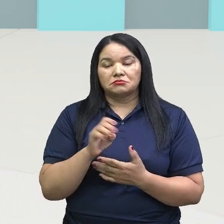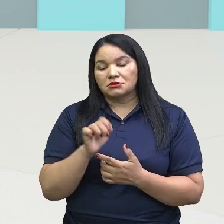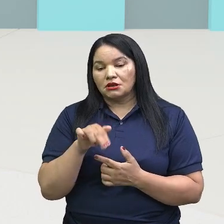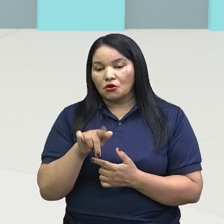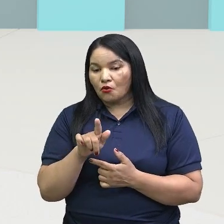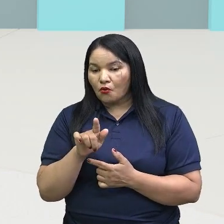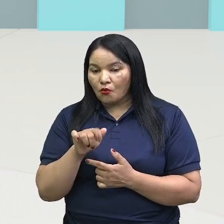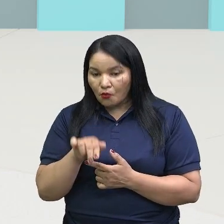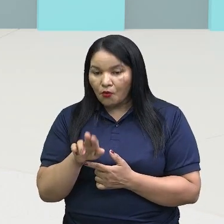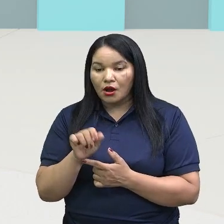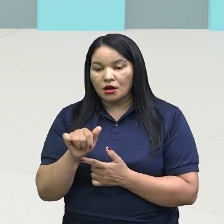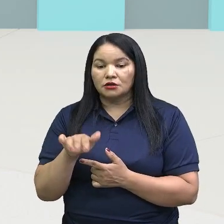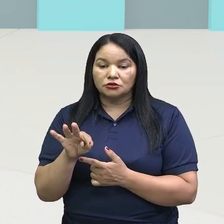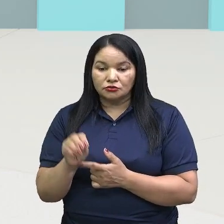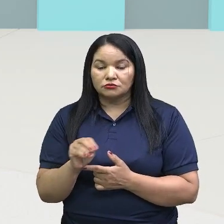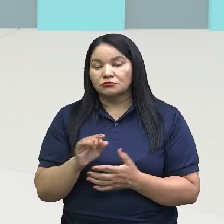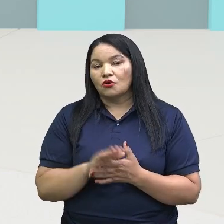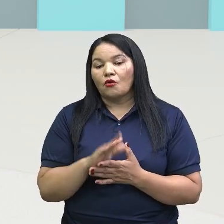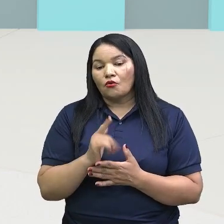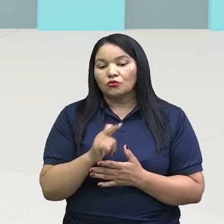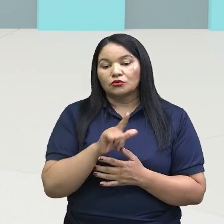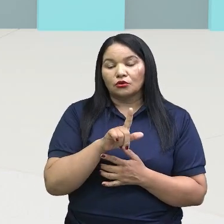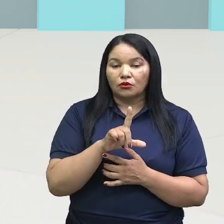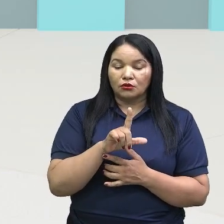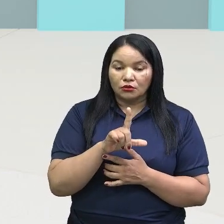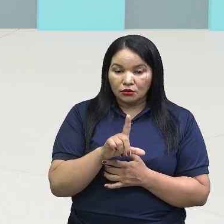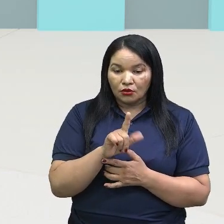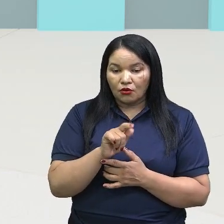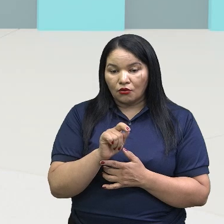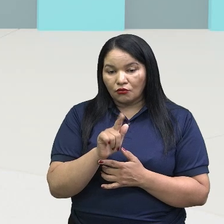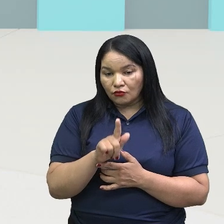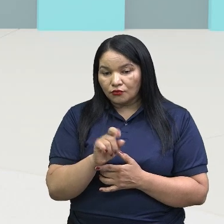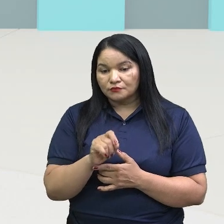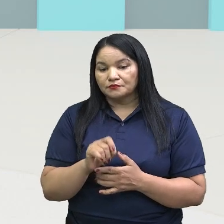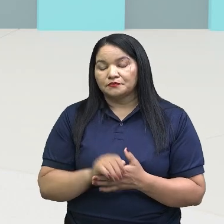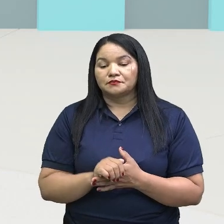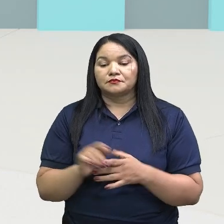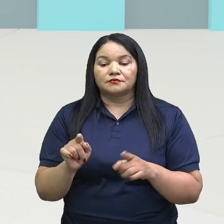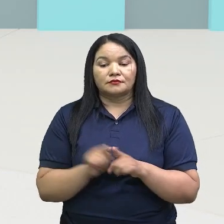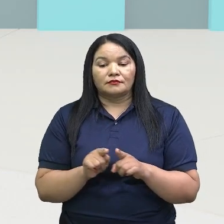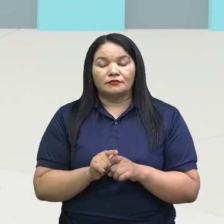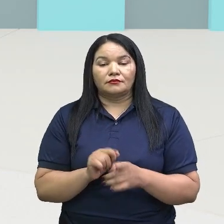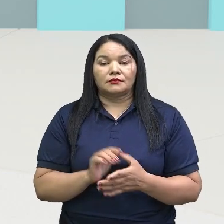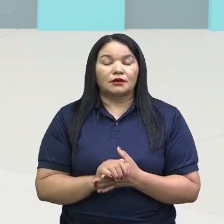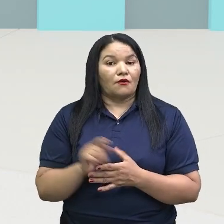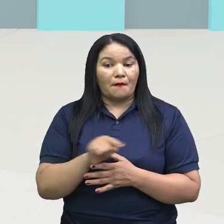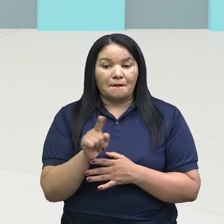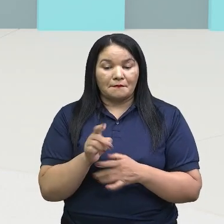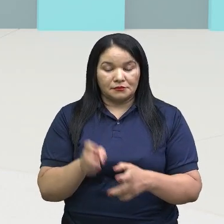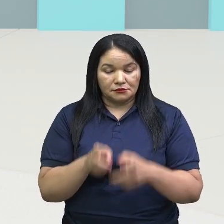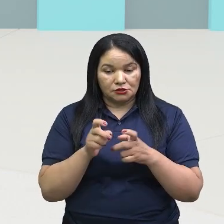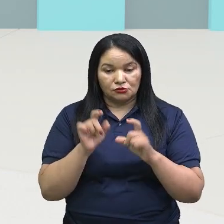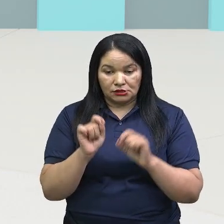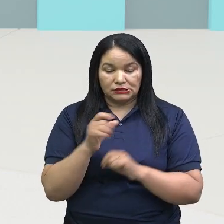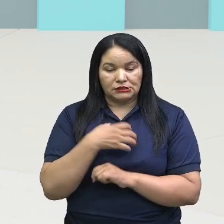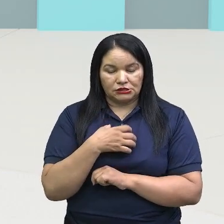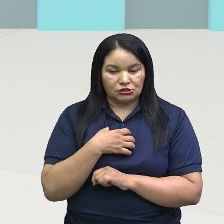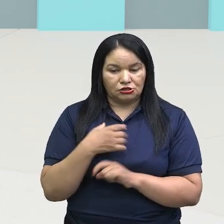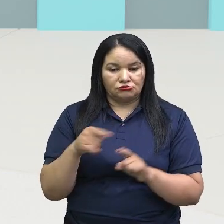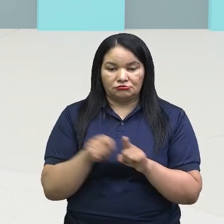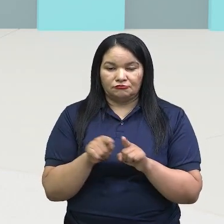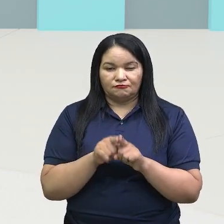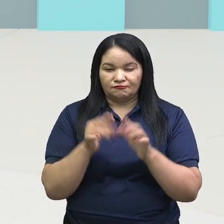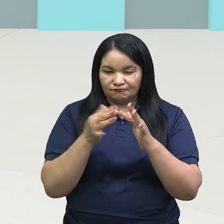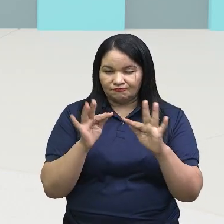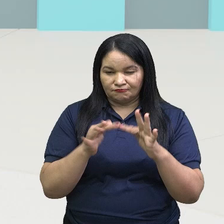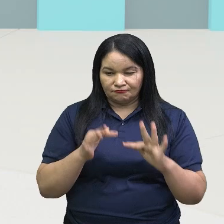logo que, assim que. Você consegue perceber o sentido, a semântica dessas